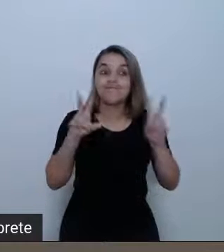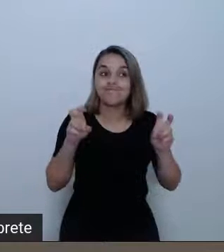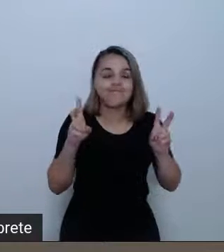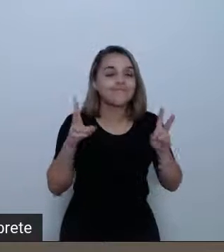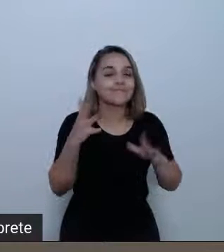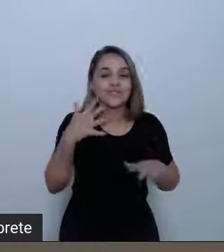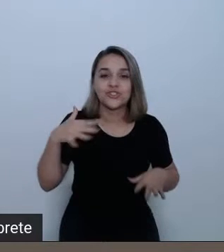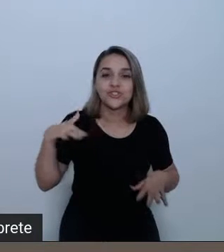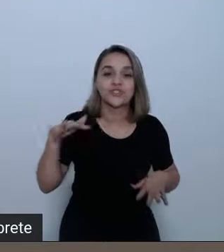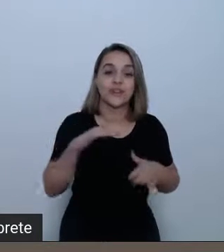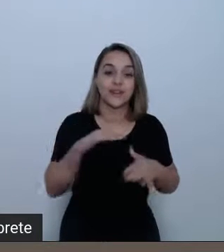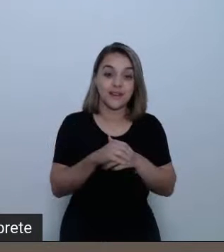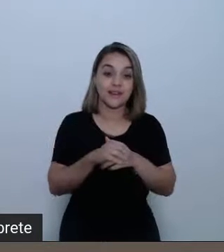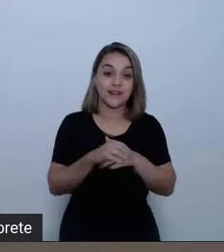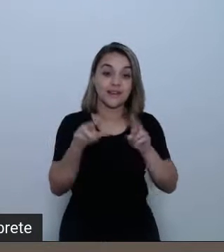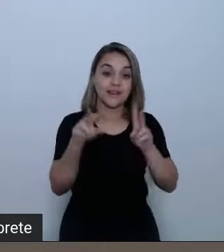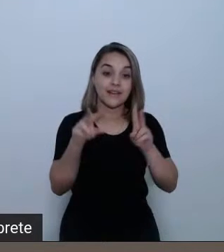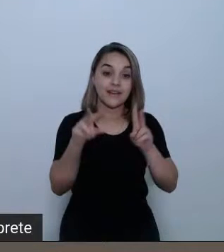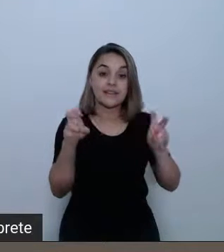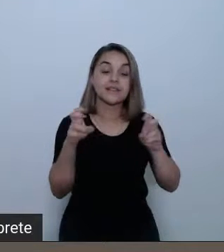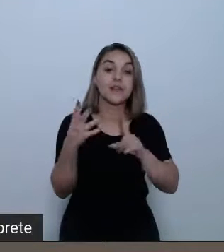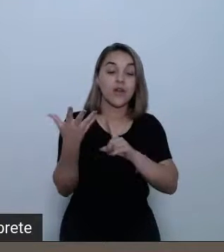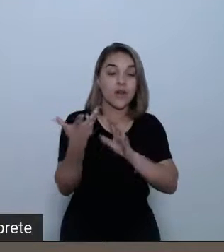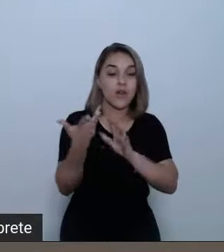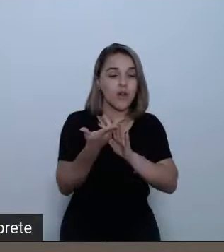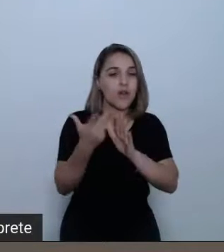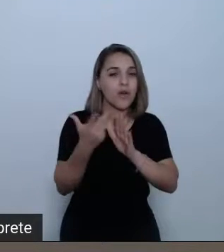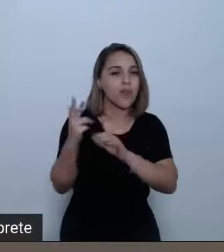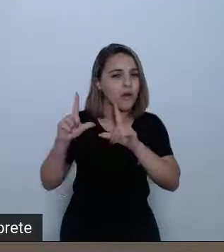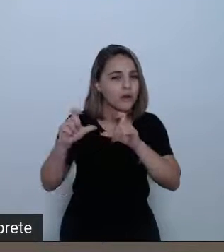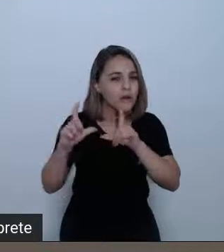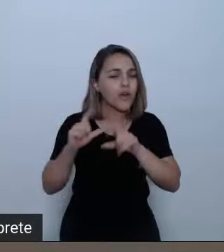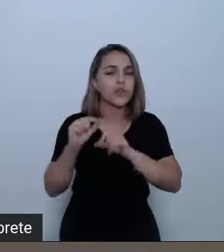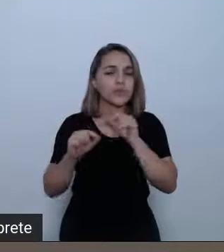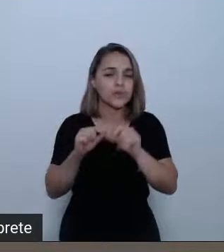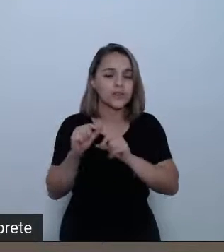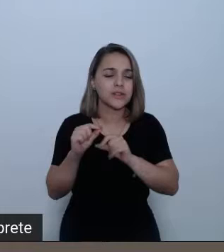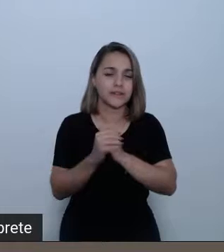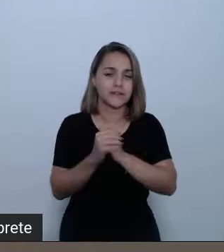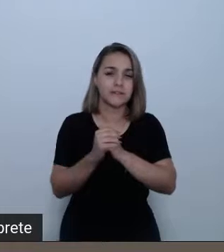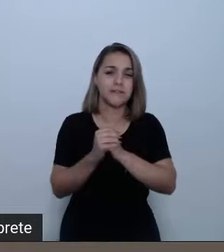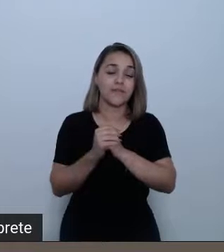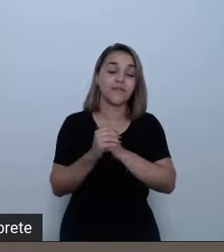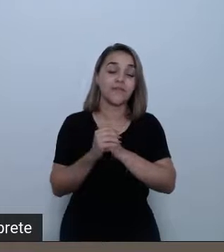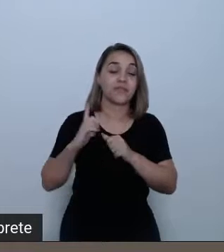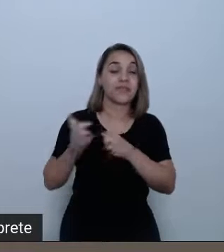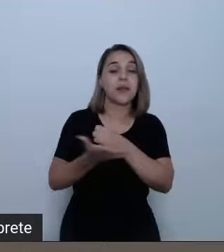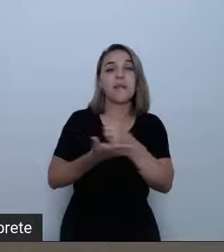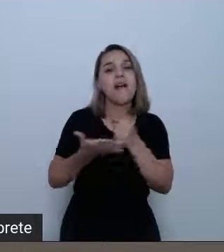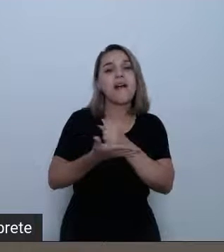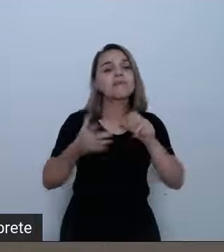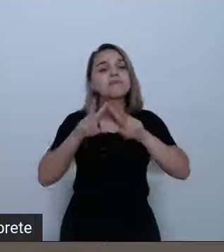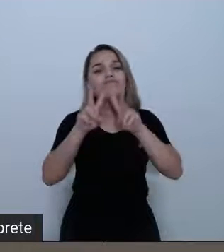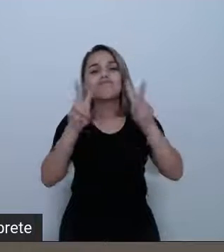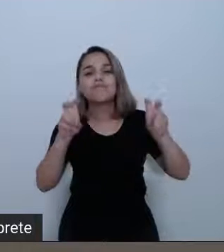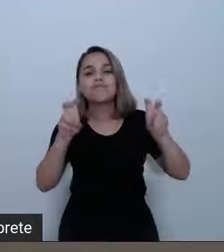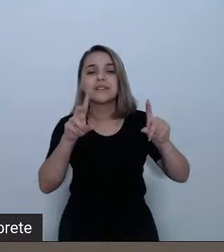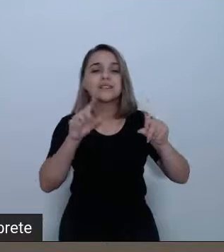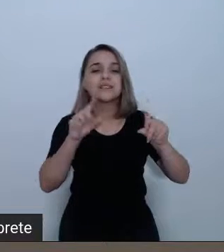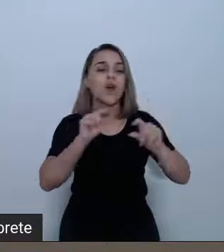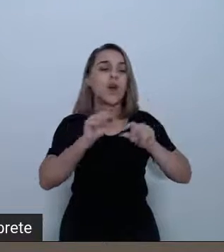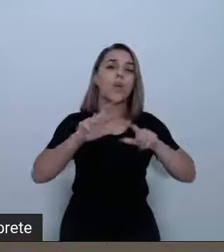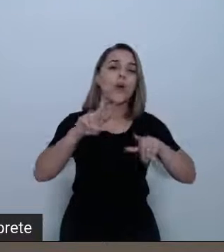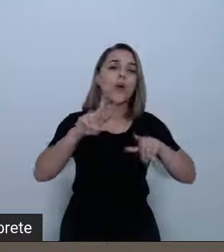a questão da fotografia como arte, ela vai sempre se basear naquela questão de que ela não pode ser naturalista e ela é